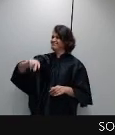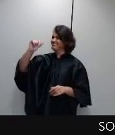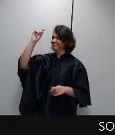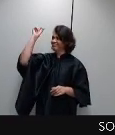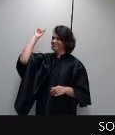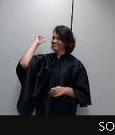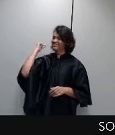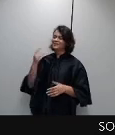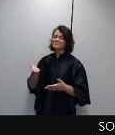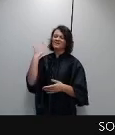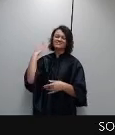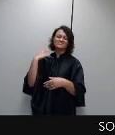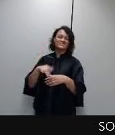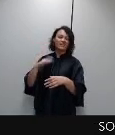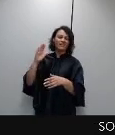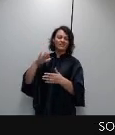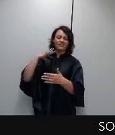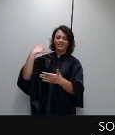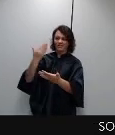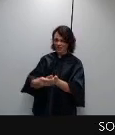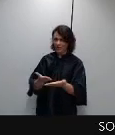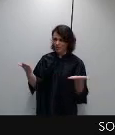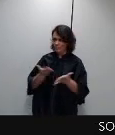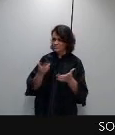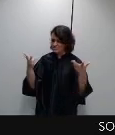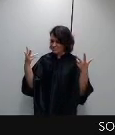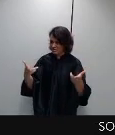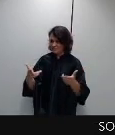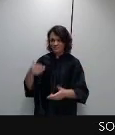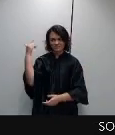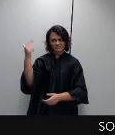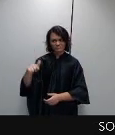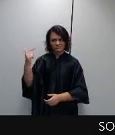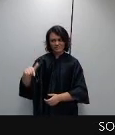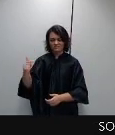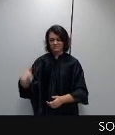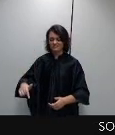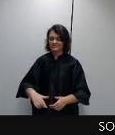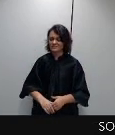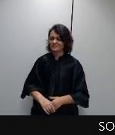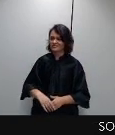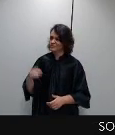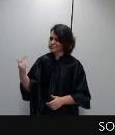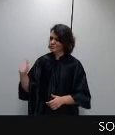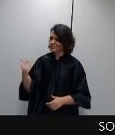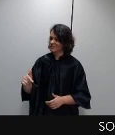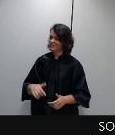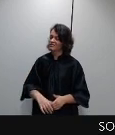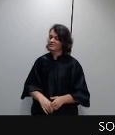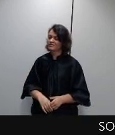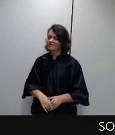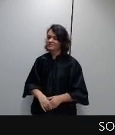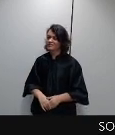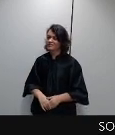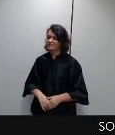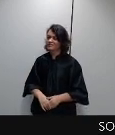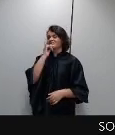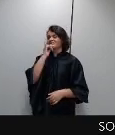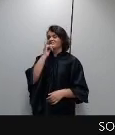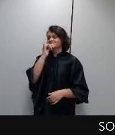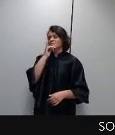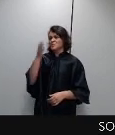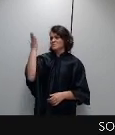que não é mais essa você nem se lembra quando observamos a 5ª Região e não havia por exemplo